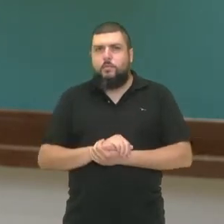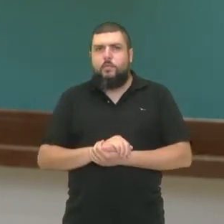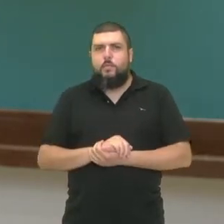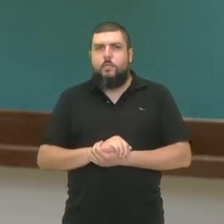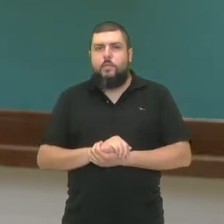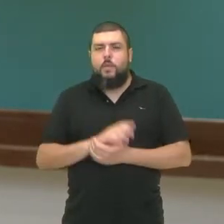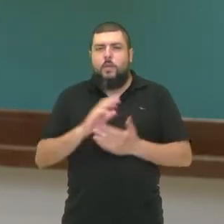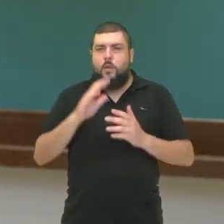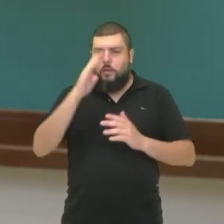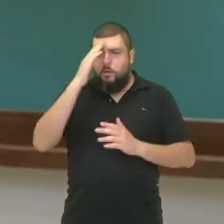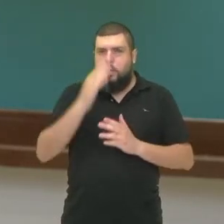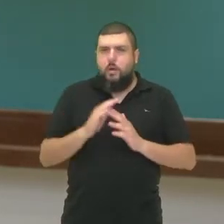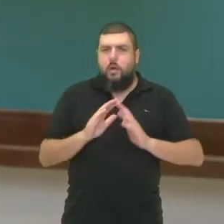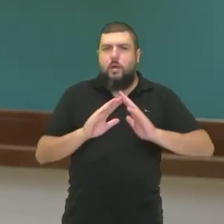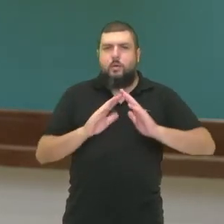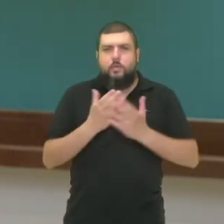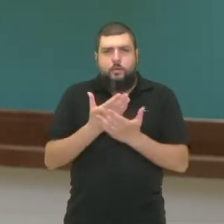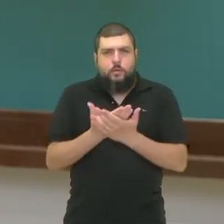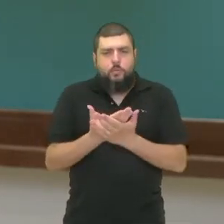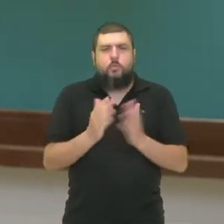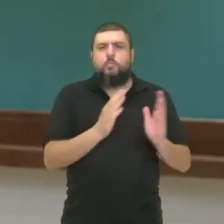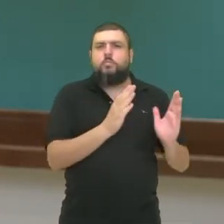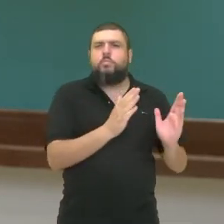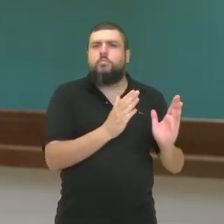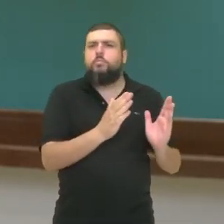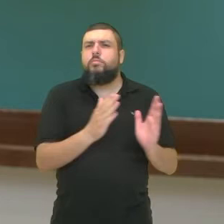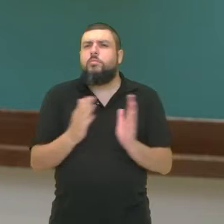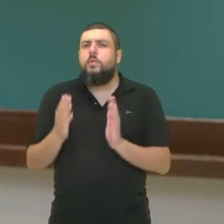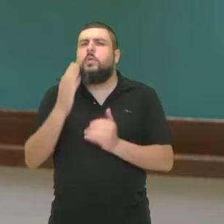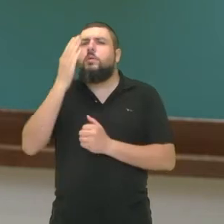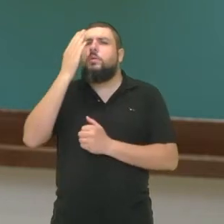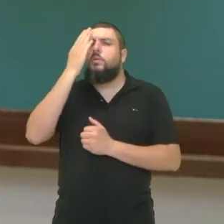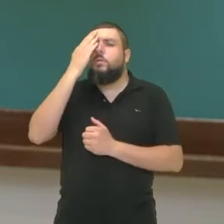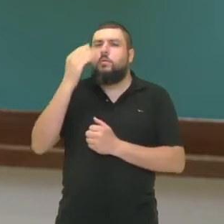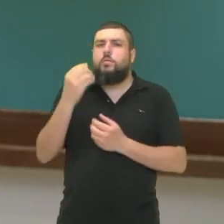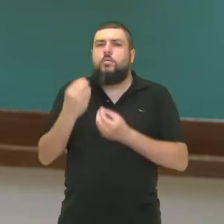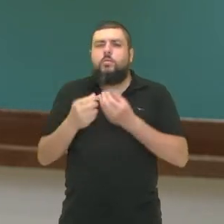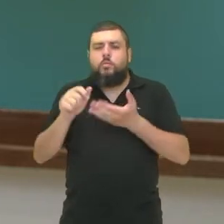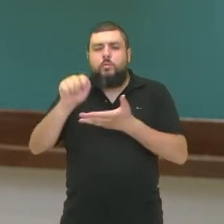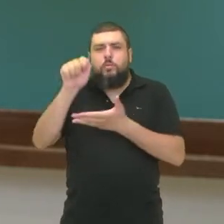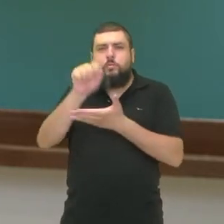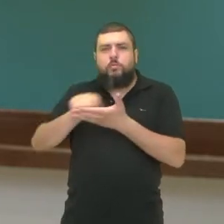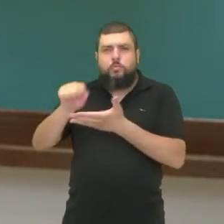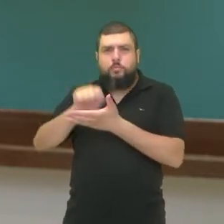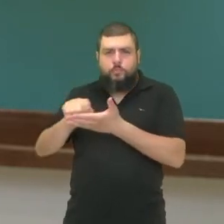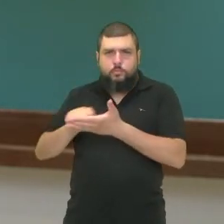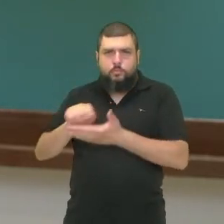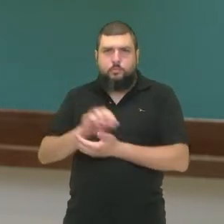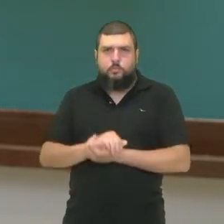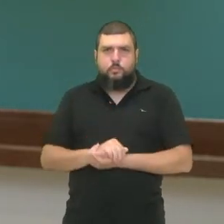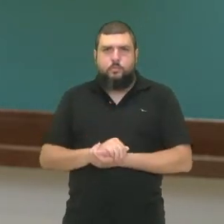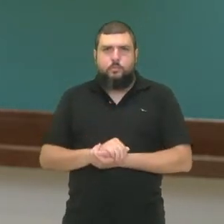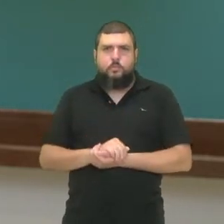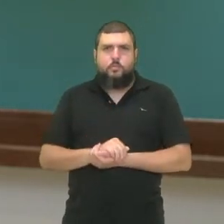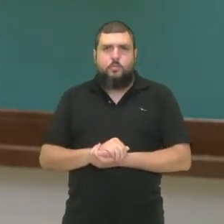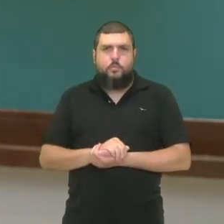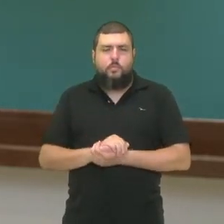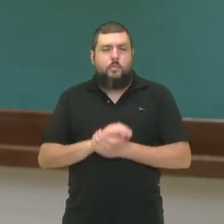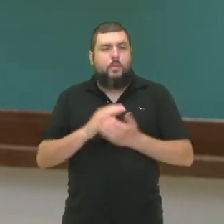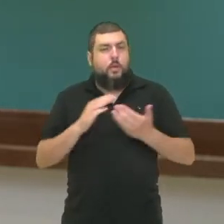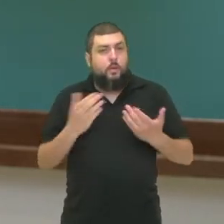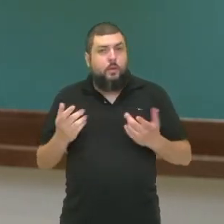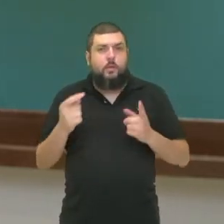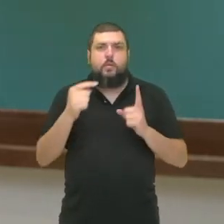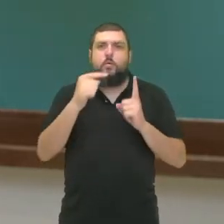ter desenvolvido as competências necessárias para redigir esse texto. Então, esse tipo de produção